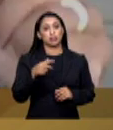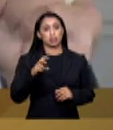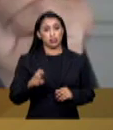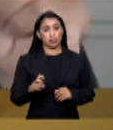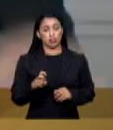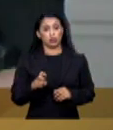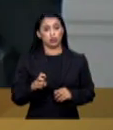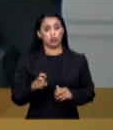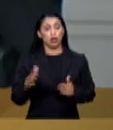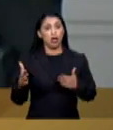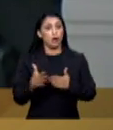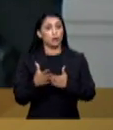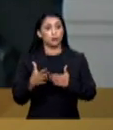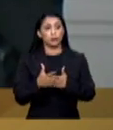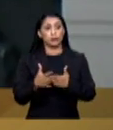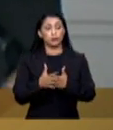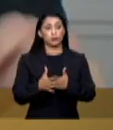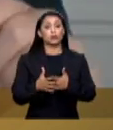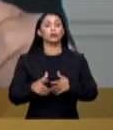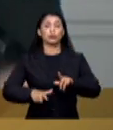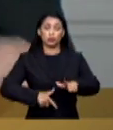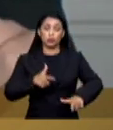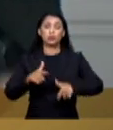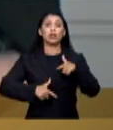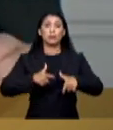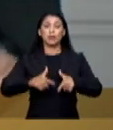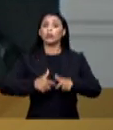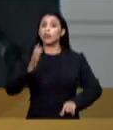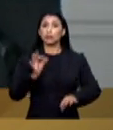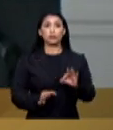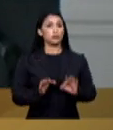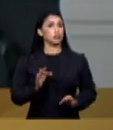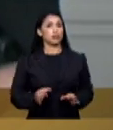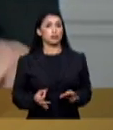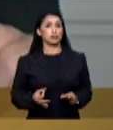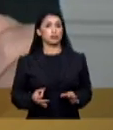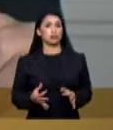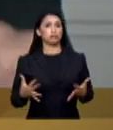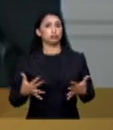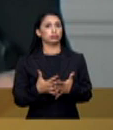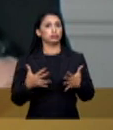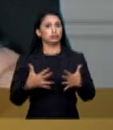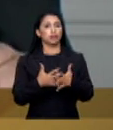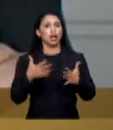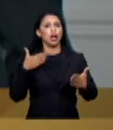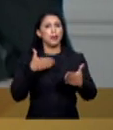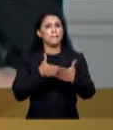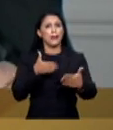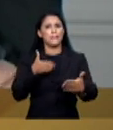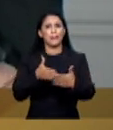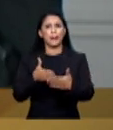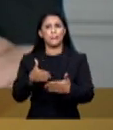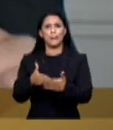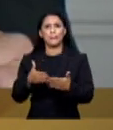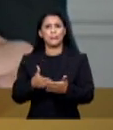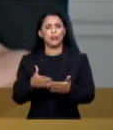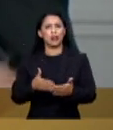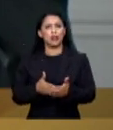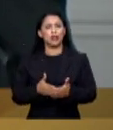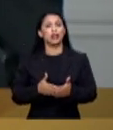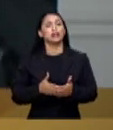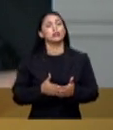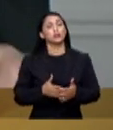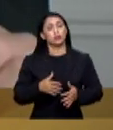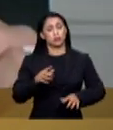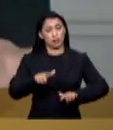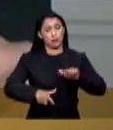as palavras do Supremo Tribunal Federal, obstrui o serviço da justiça, criando obstáculos à obtenção da prestação